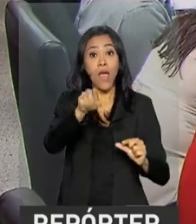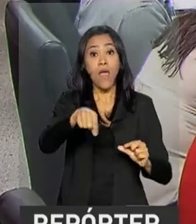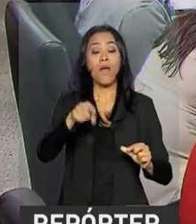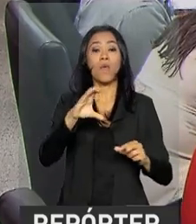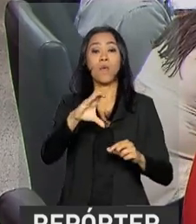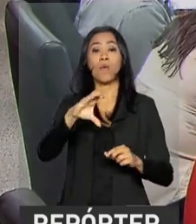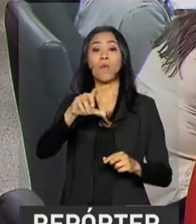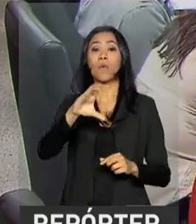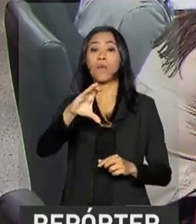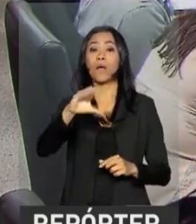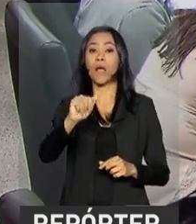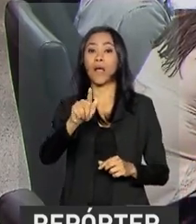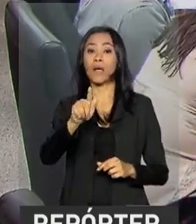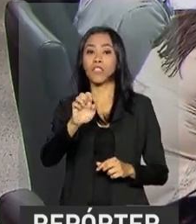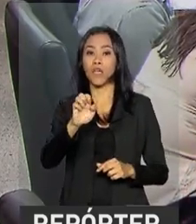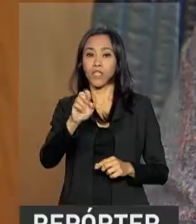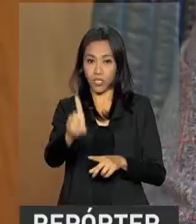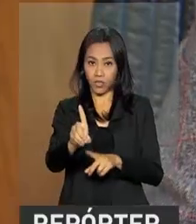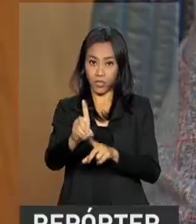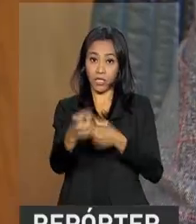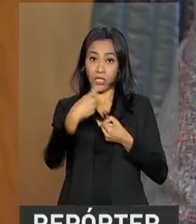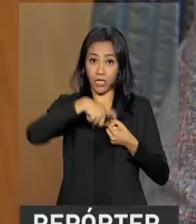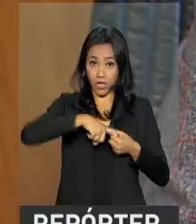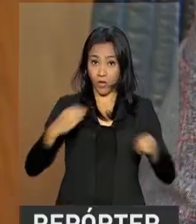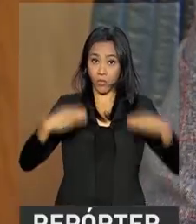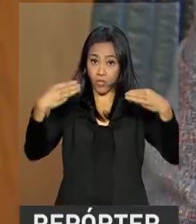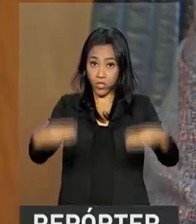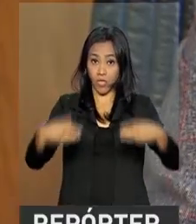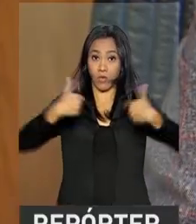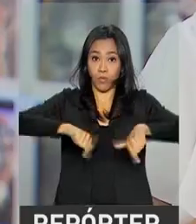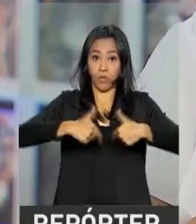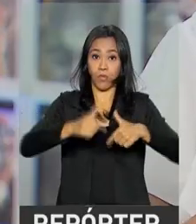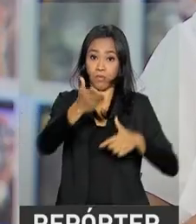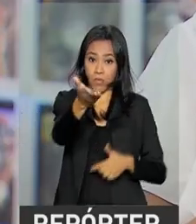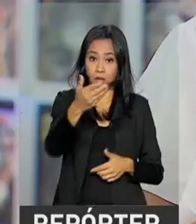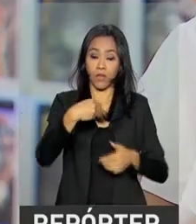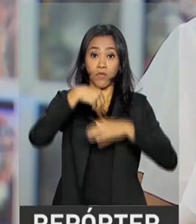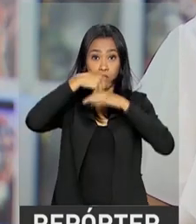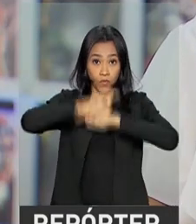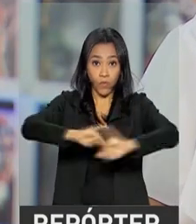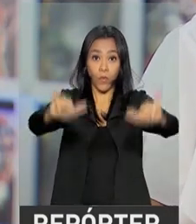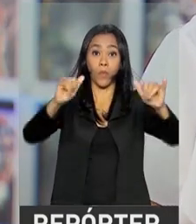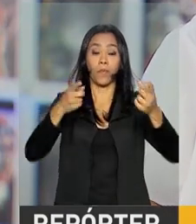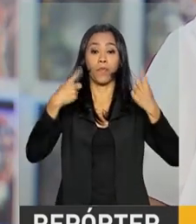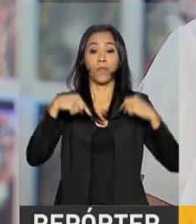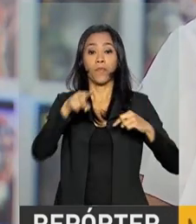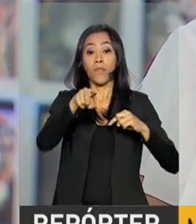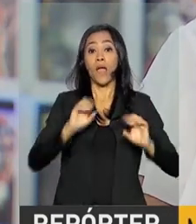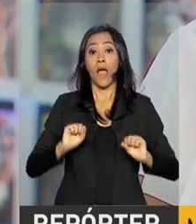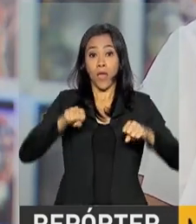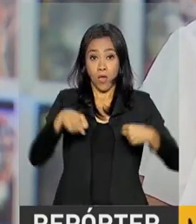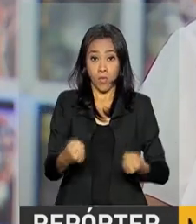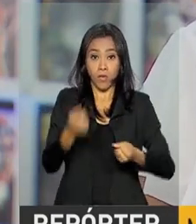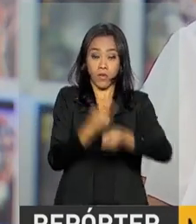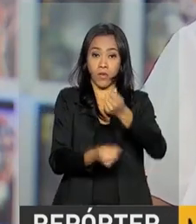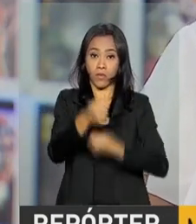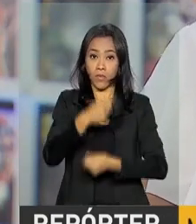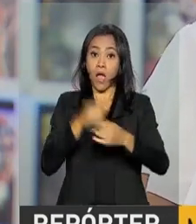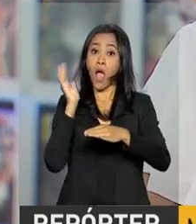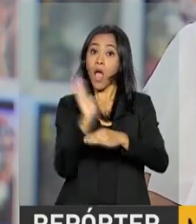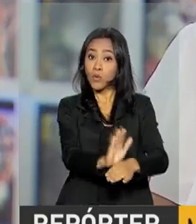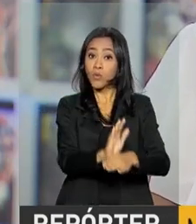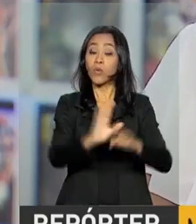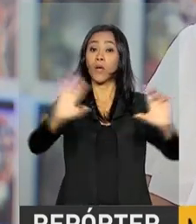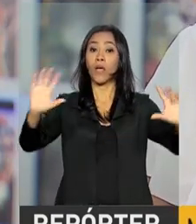empregados e desempregados o caged divulgado pelo ministério do trabalho a recuperação da economia ajudou na queda do número de desempregados